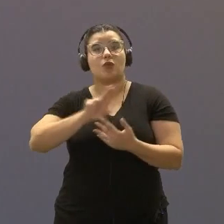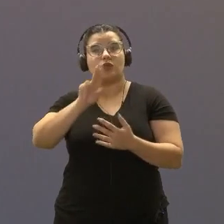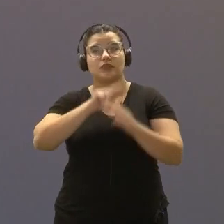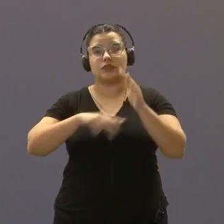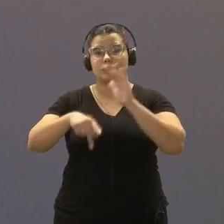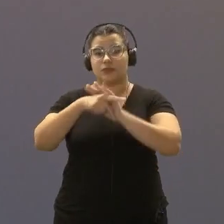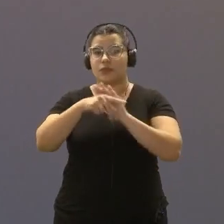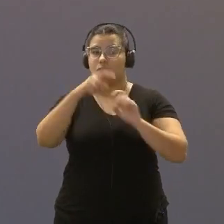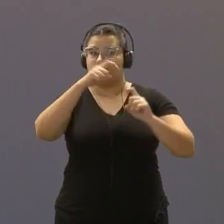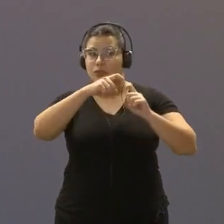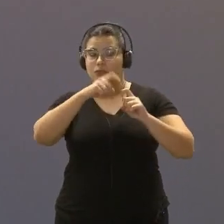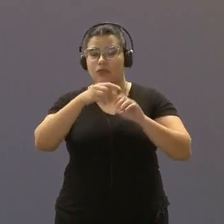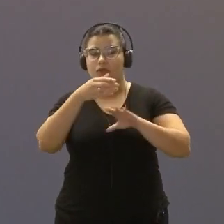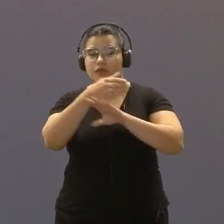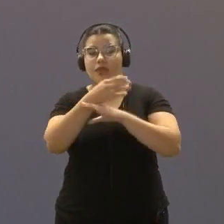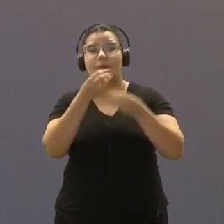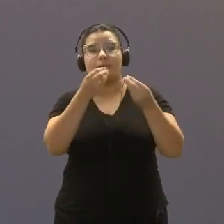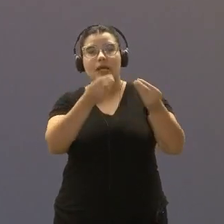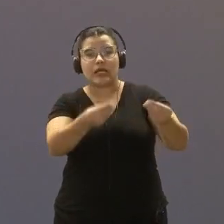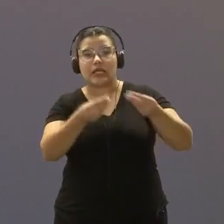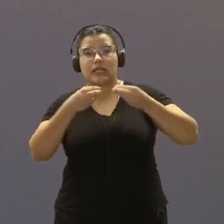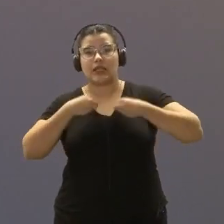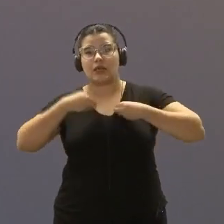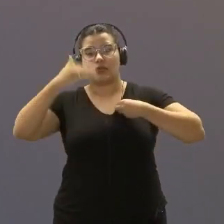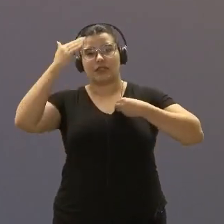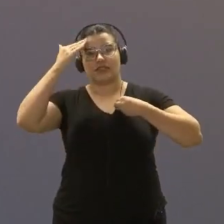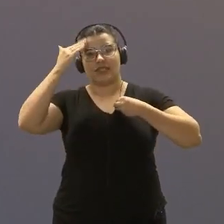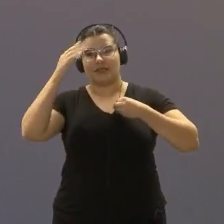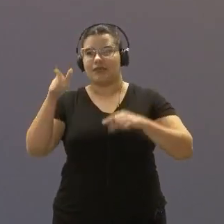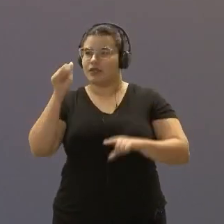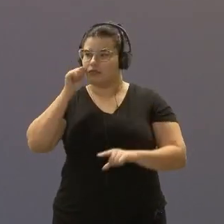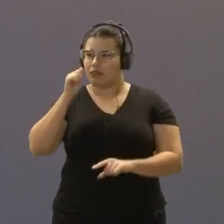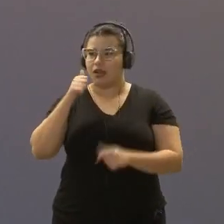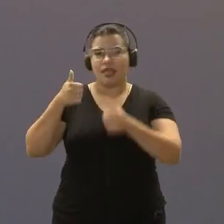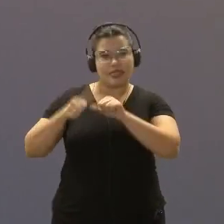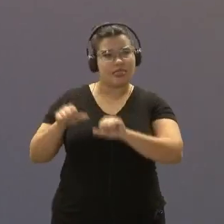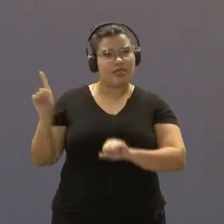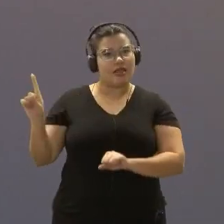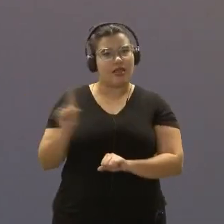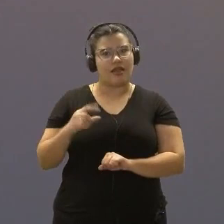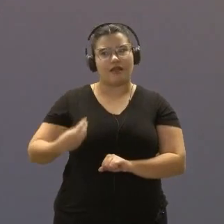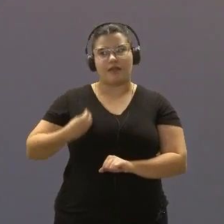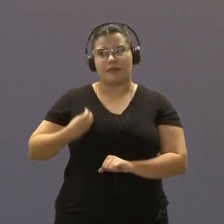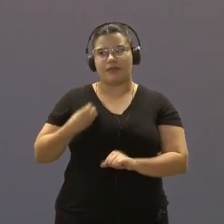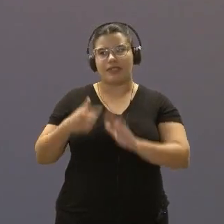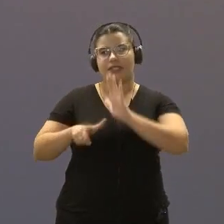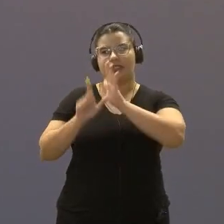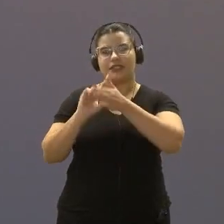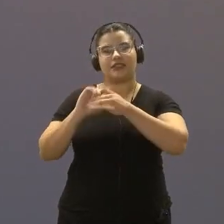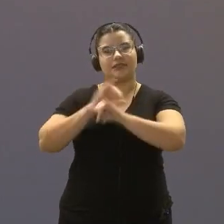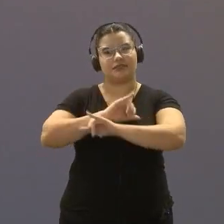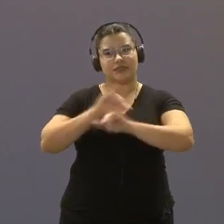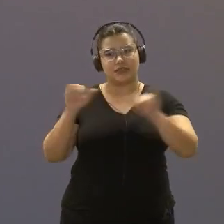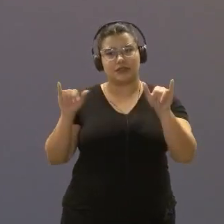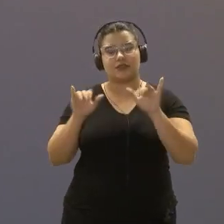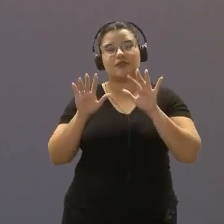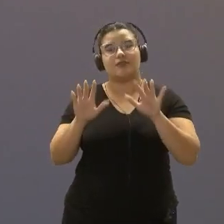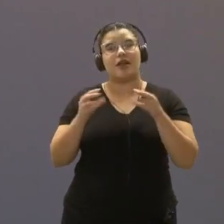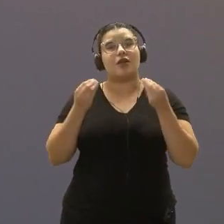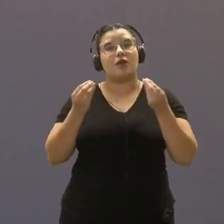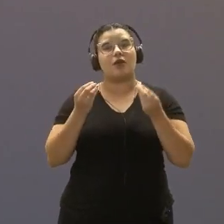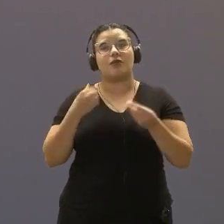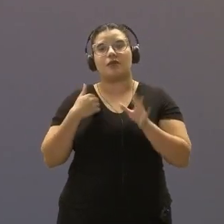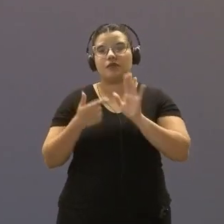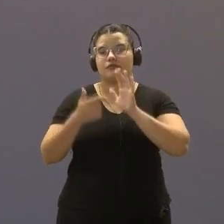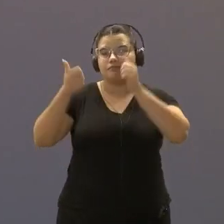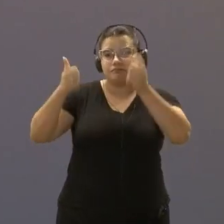clínica para a sensibilização do paciente. Limila também estava por aqui, hein, porque a gente também falou isso antes da live. Para a sensibilização do